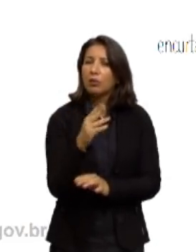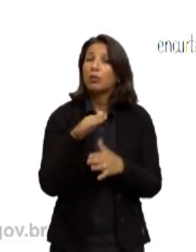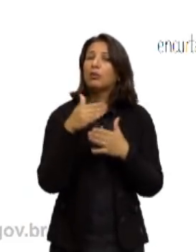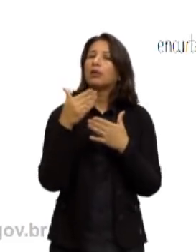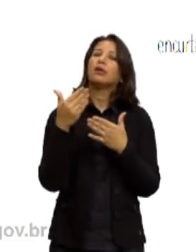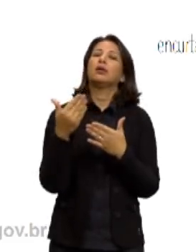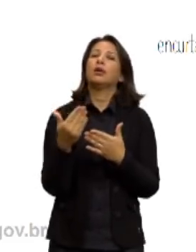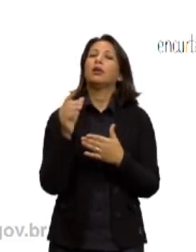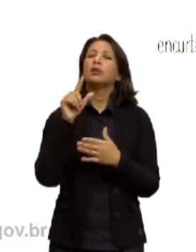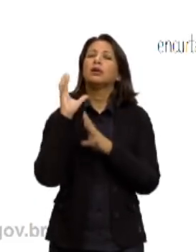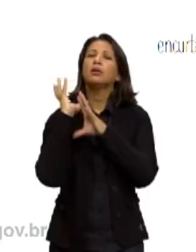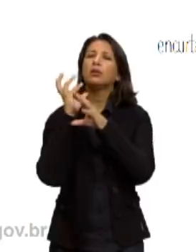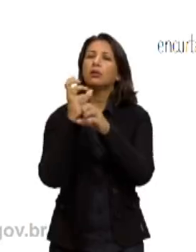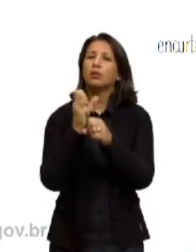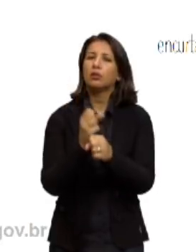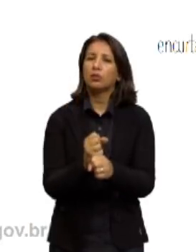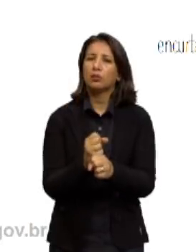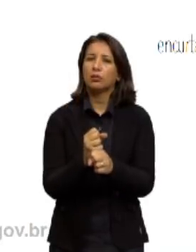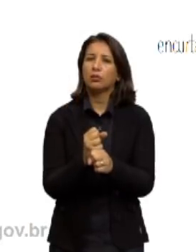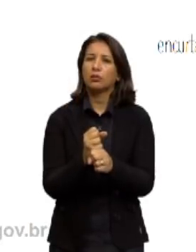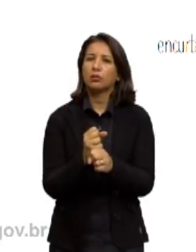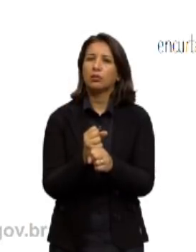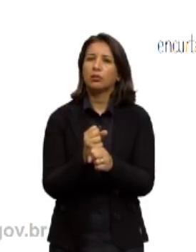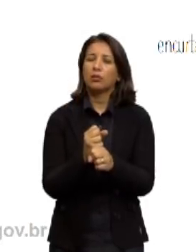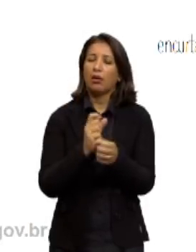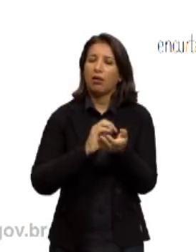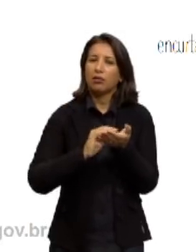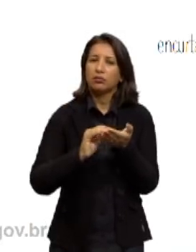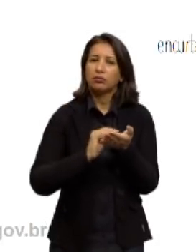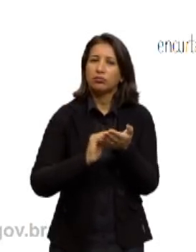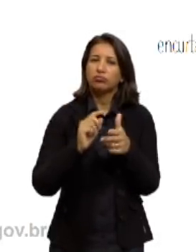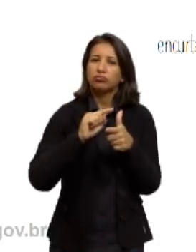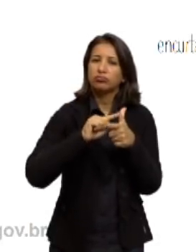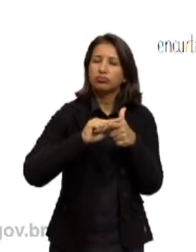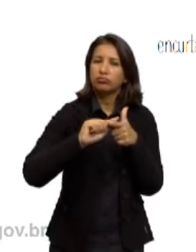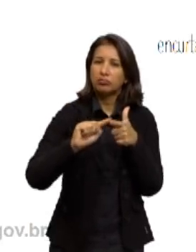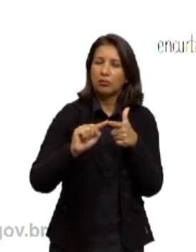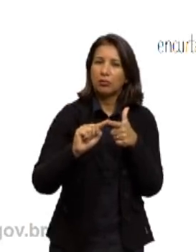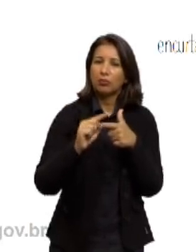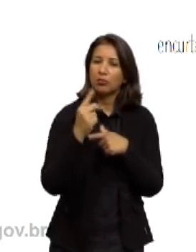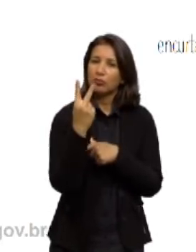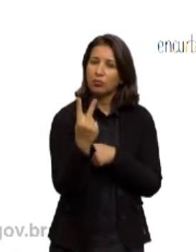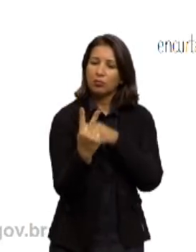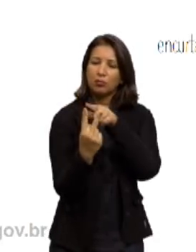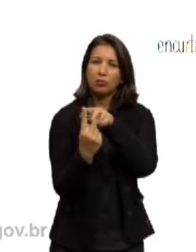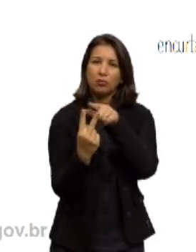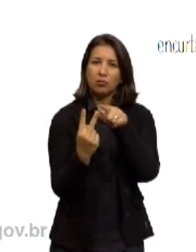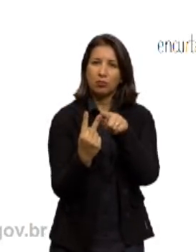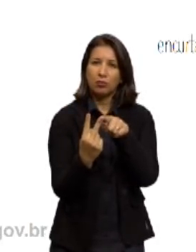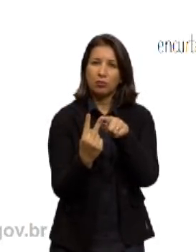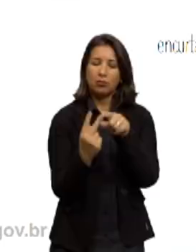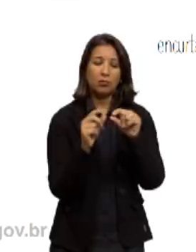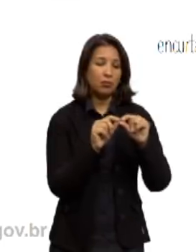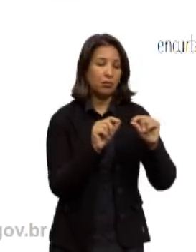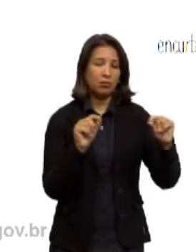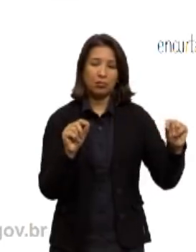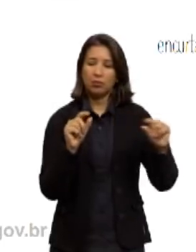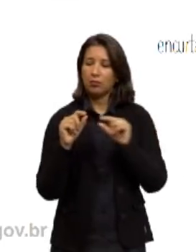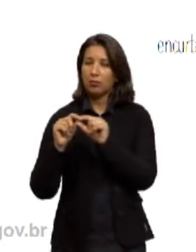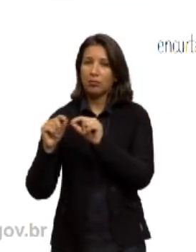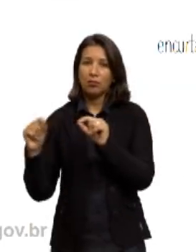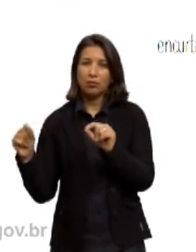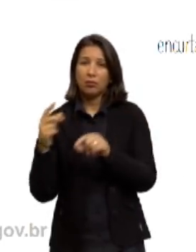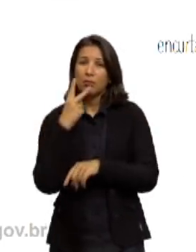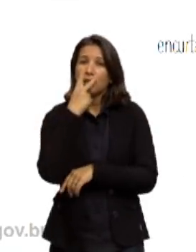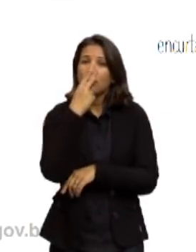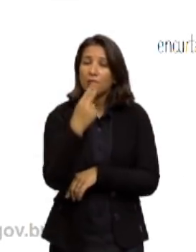olha o que ele conclue a razão a divisão entre dois segmentos quaisquer de uma delas é